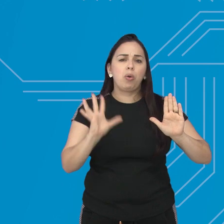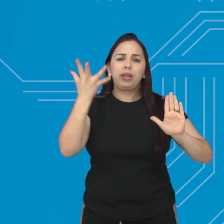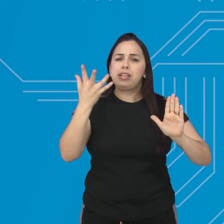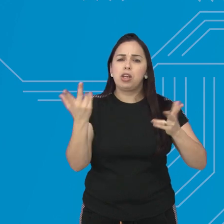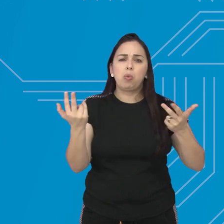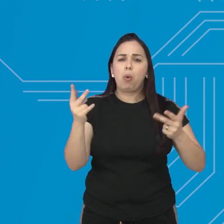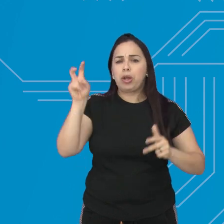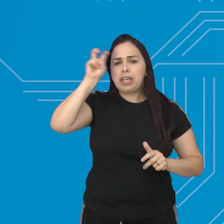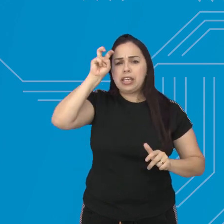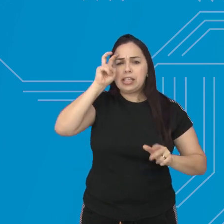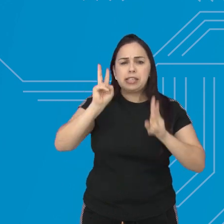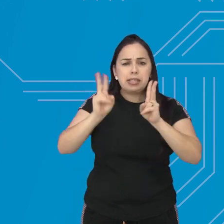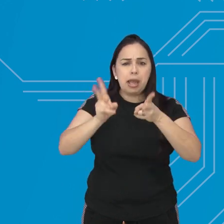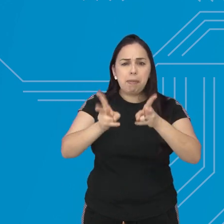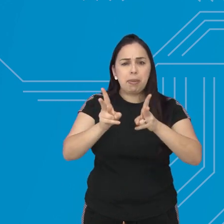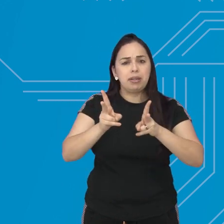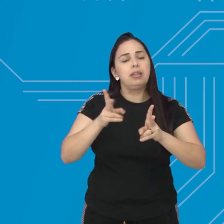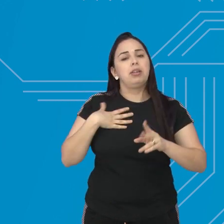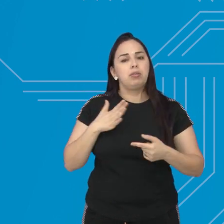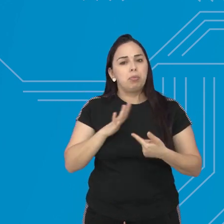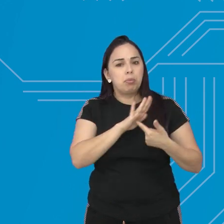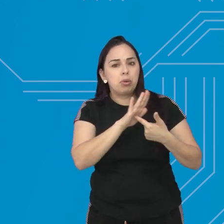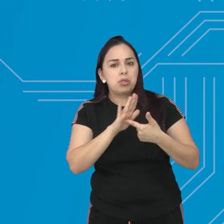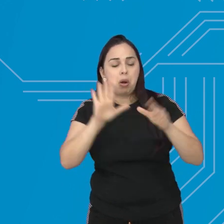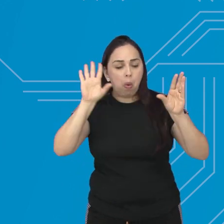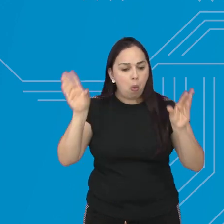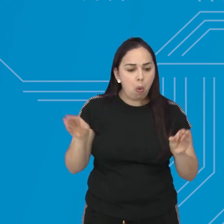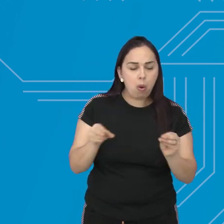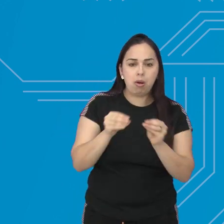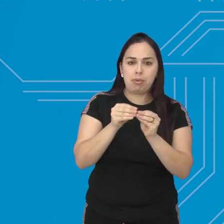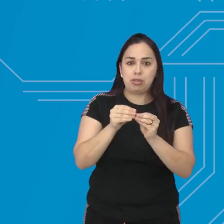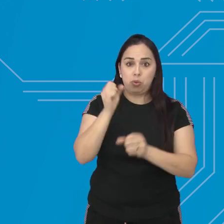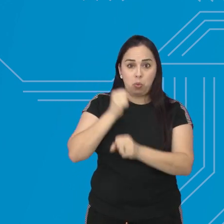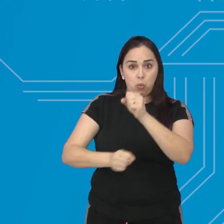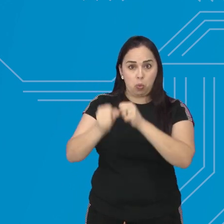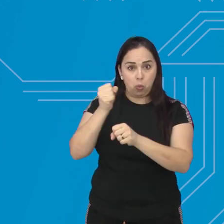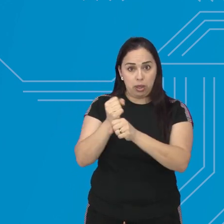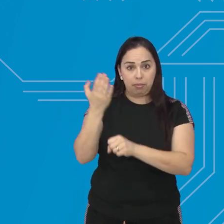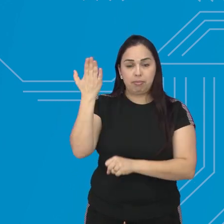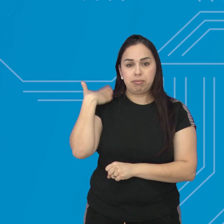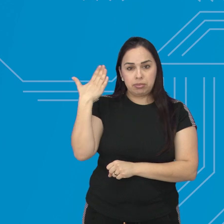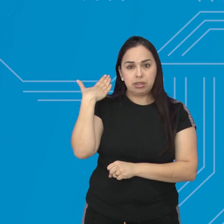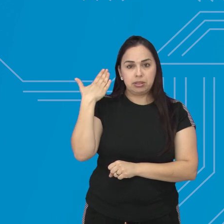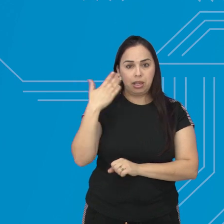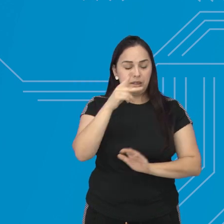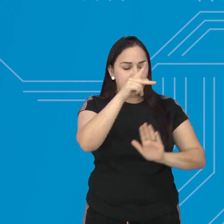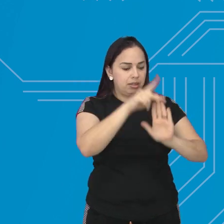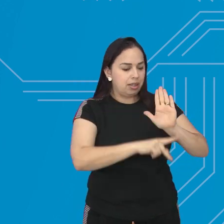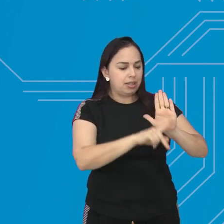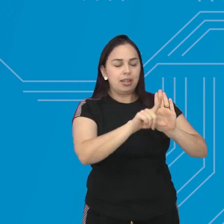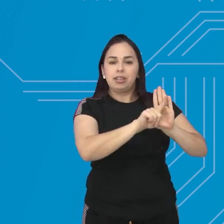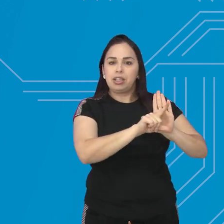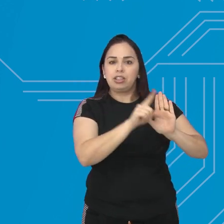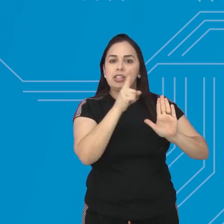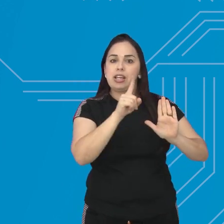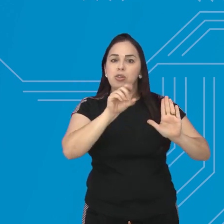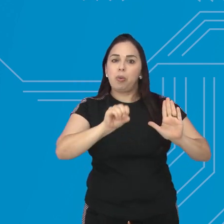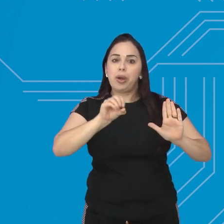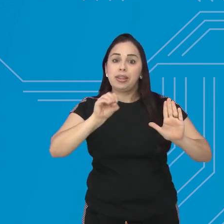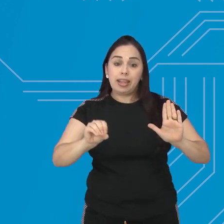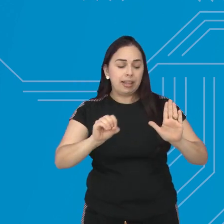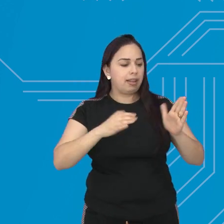toda quinta, nós aproveitamos para te apresentar um balanço deste trabalho. Só no ano passado, a Câmara aprovou mais de